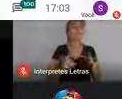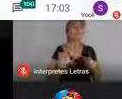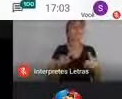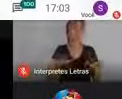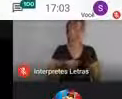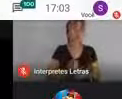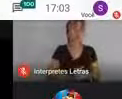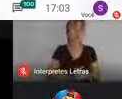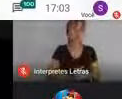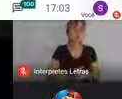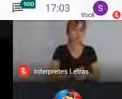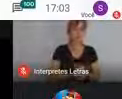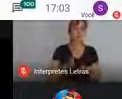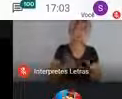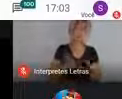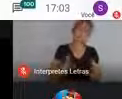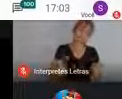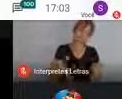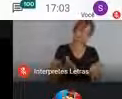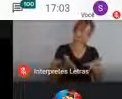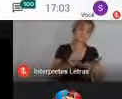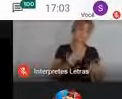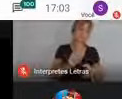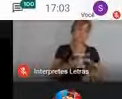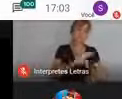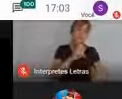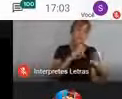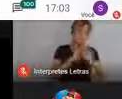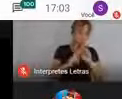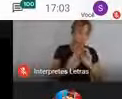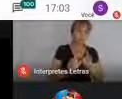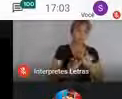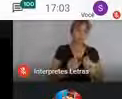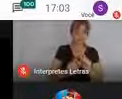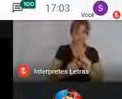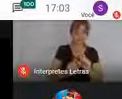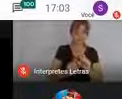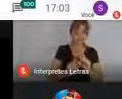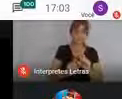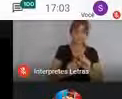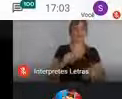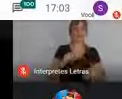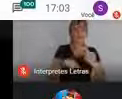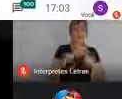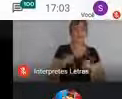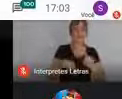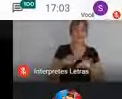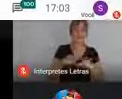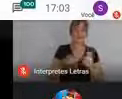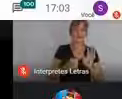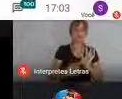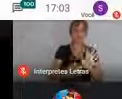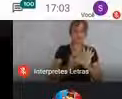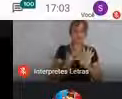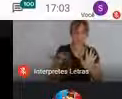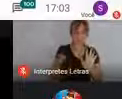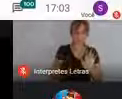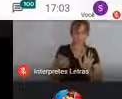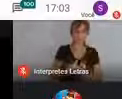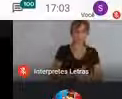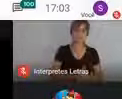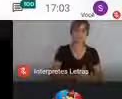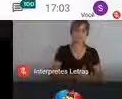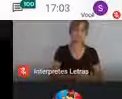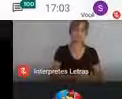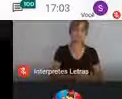a todos esses colaboradores. E eles deram como resposta toda essa variação que aí está cartografada.